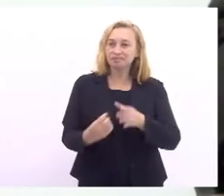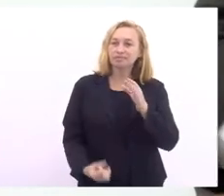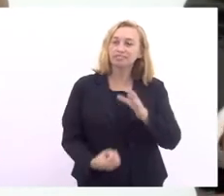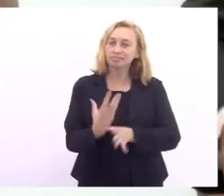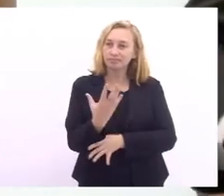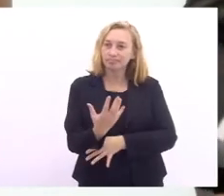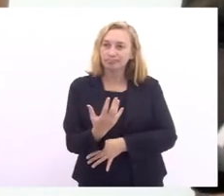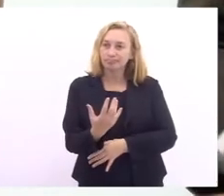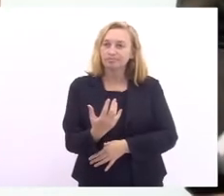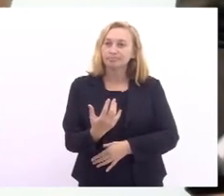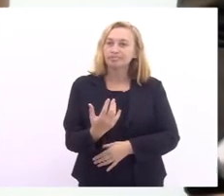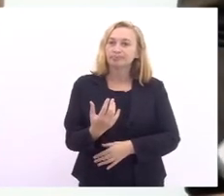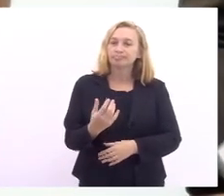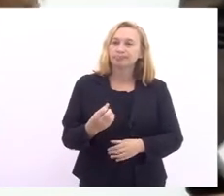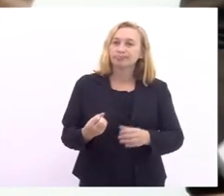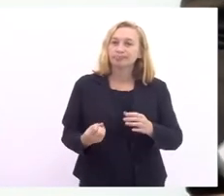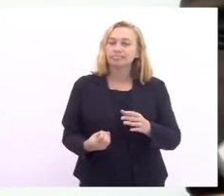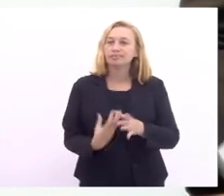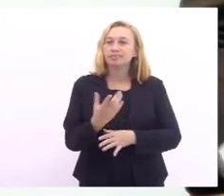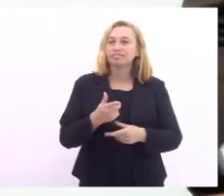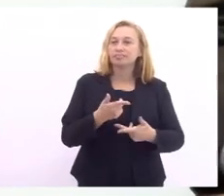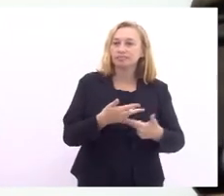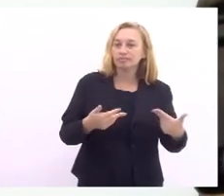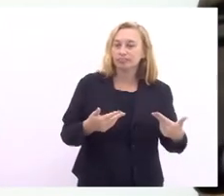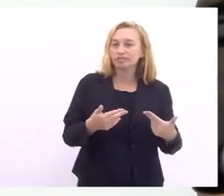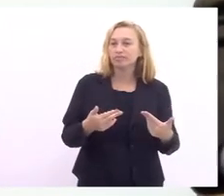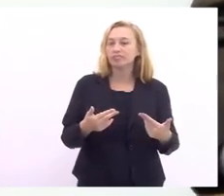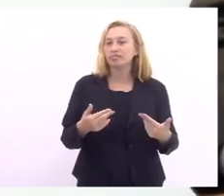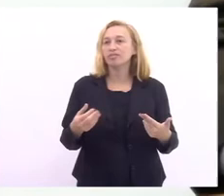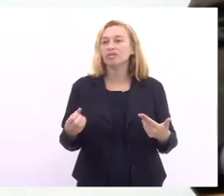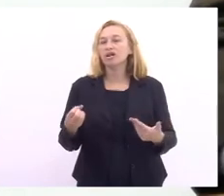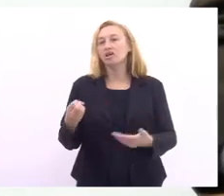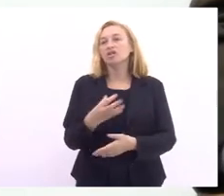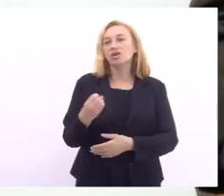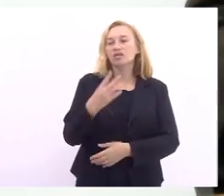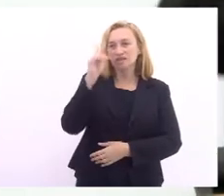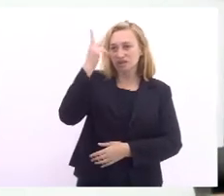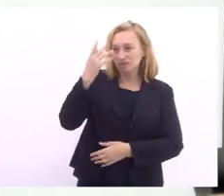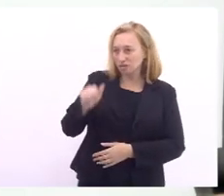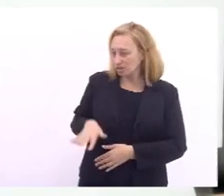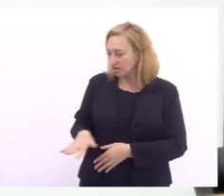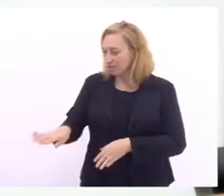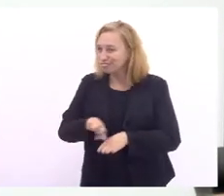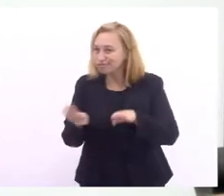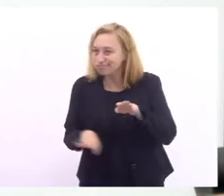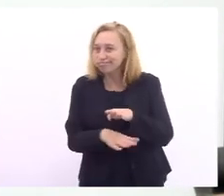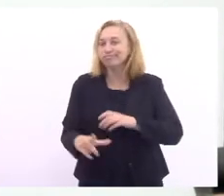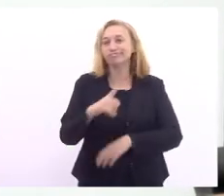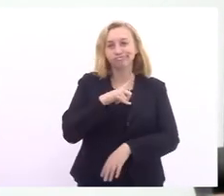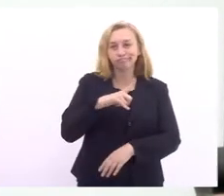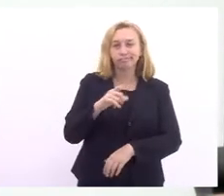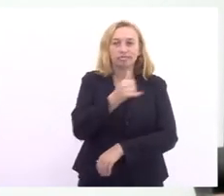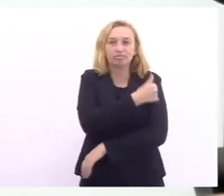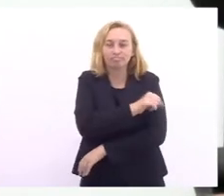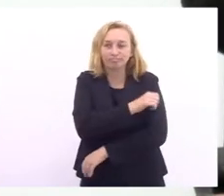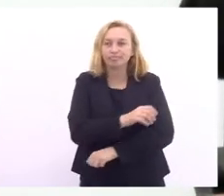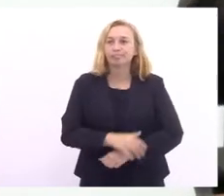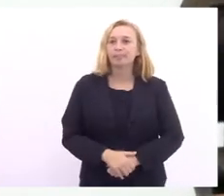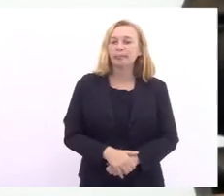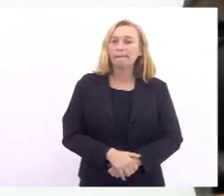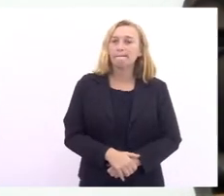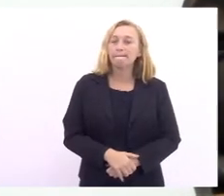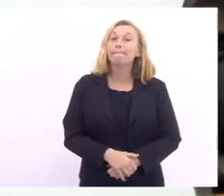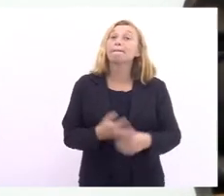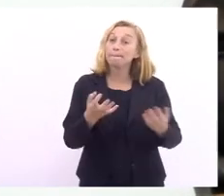constrói estão construindo novas histórias a partir dessas periferias tão desiguais como a gente tem no Rio de Janeiro